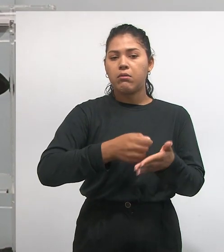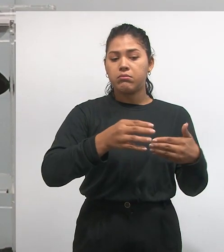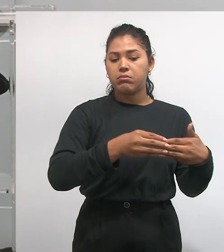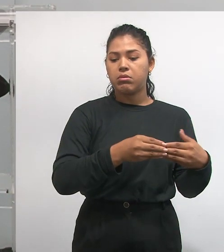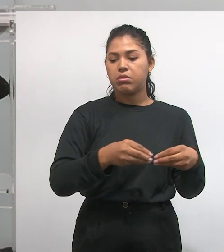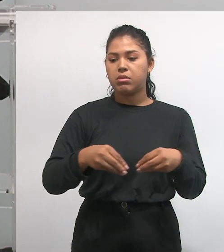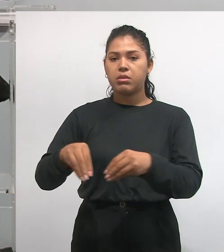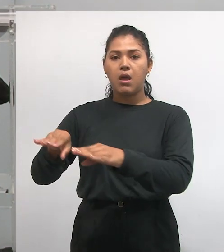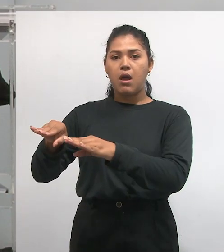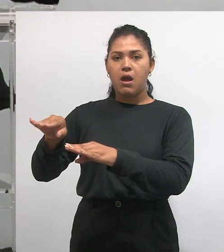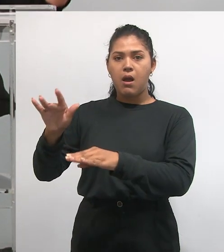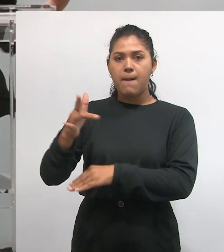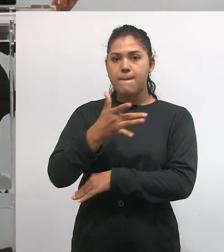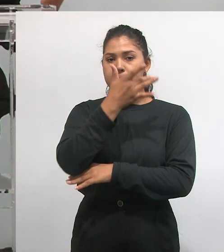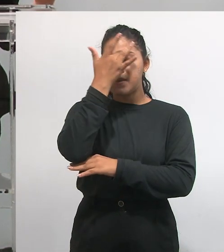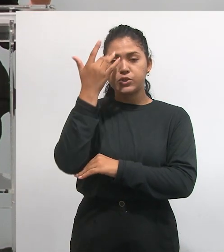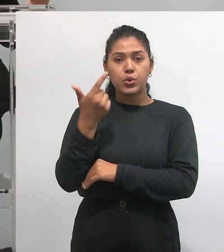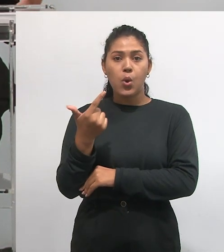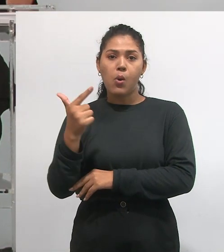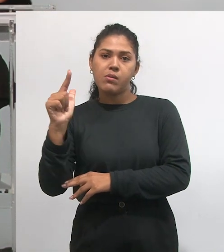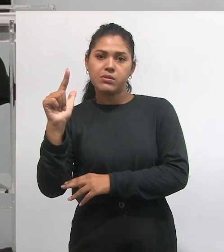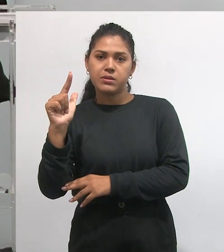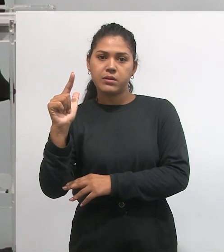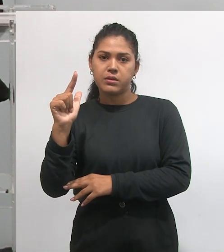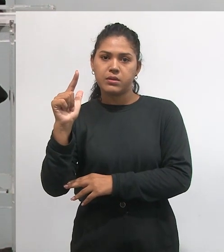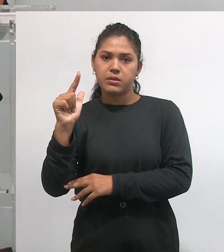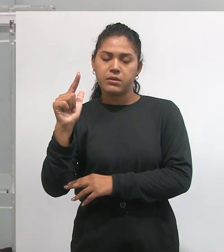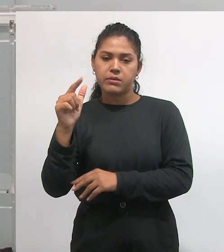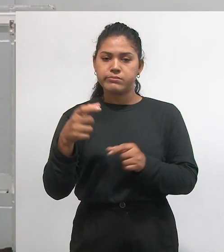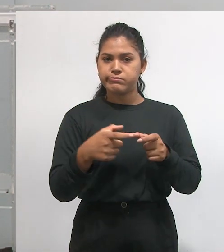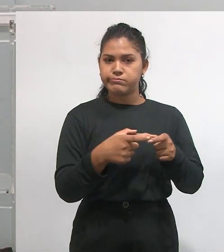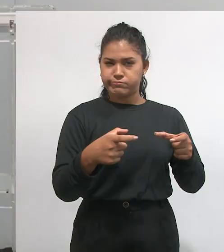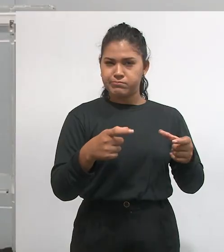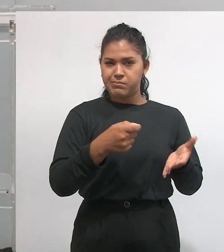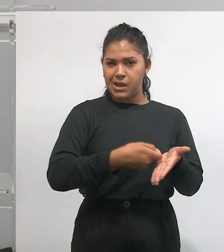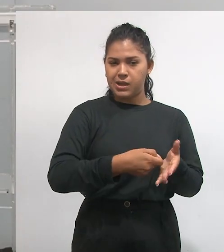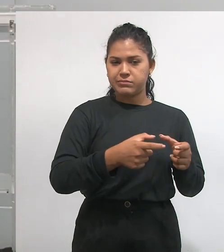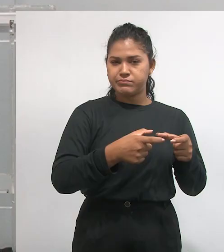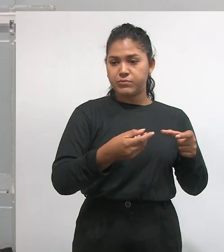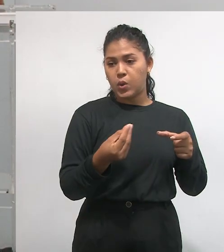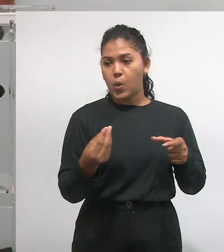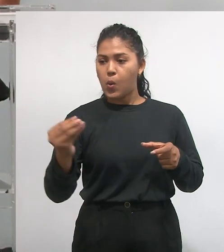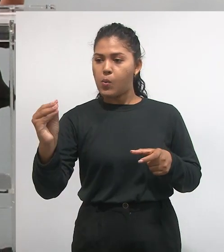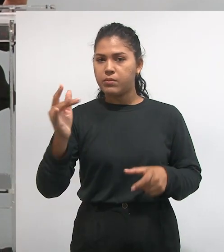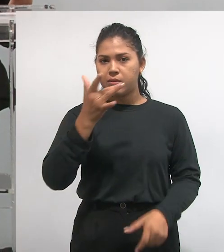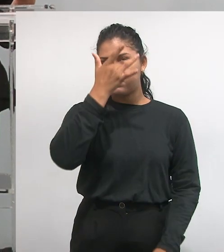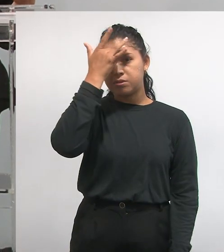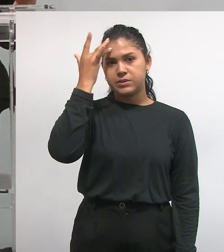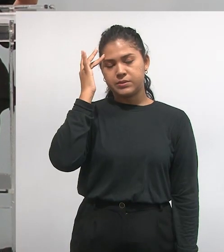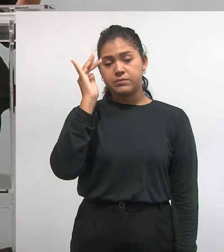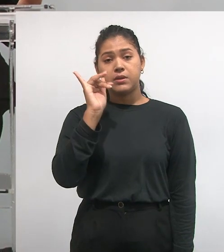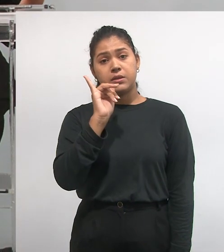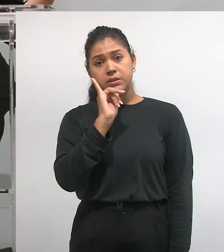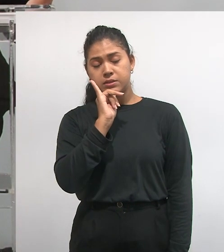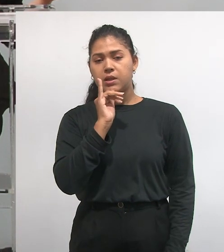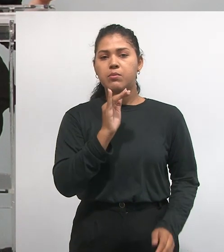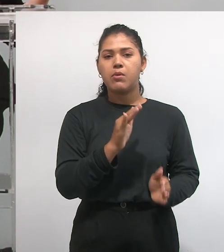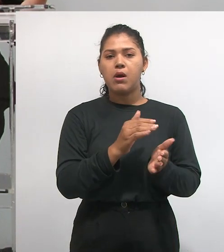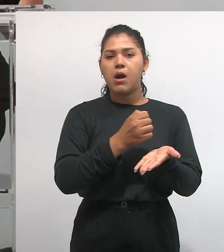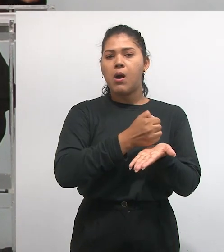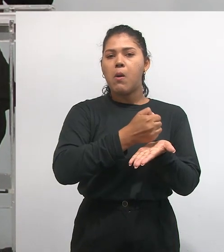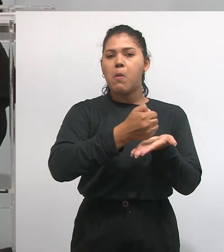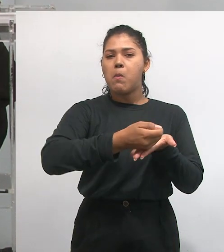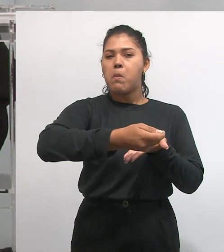o tributo para uma terceira pessoa por uma convenção particular. Quando a gente faz, por exemplo, um contrato